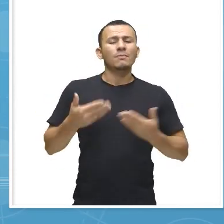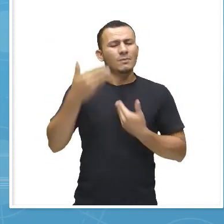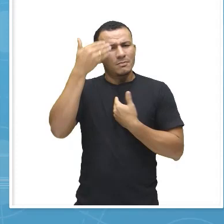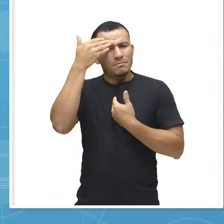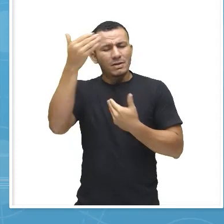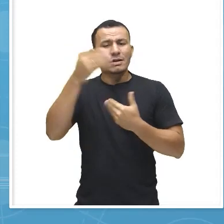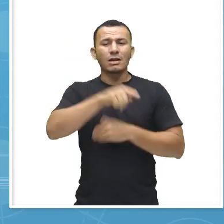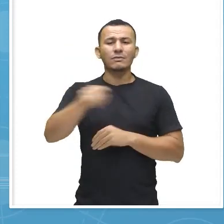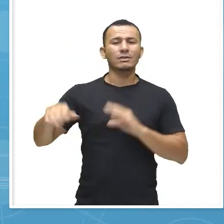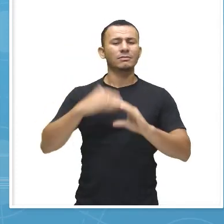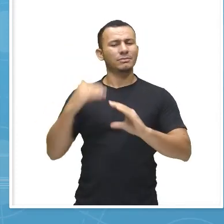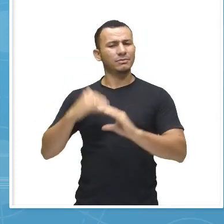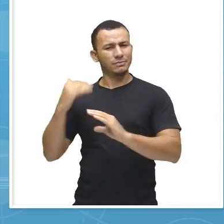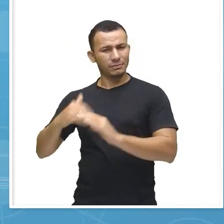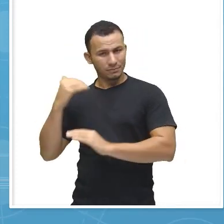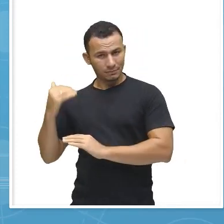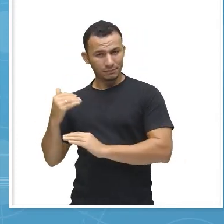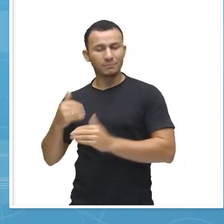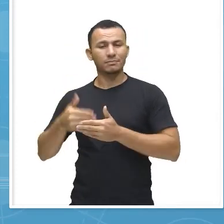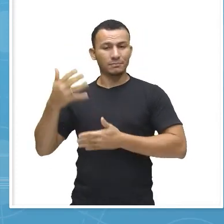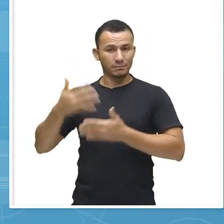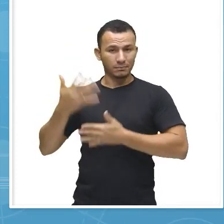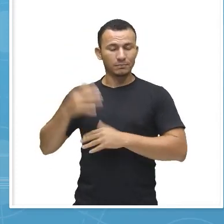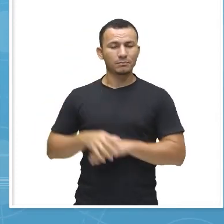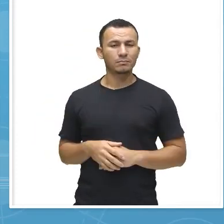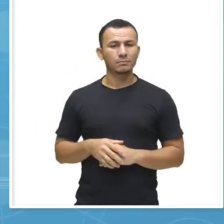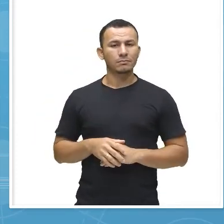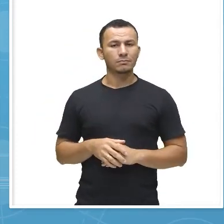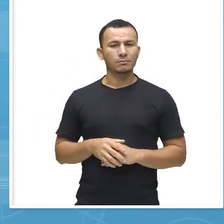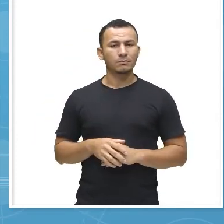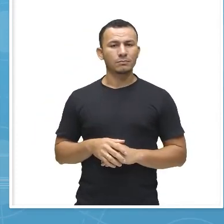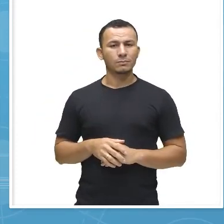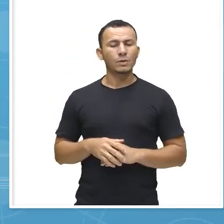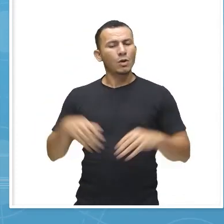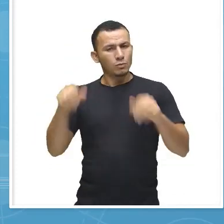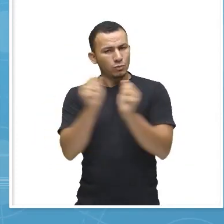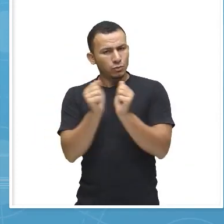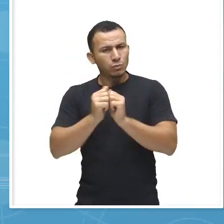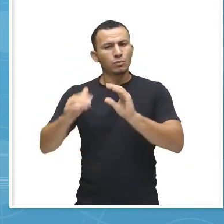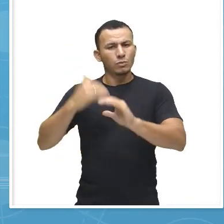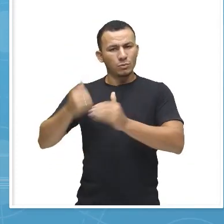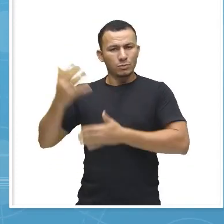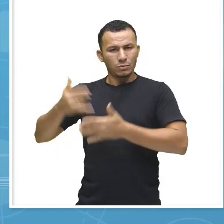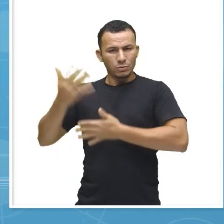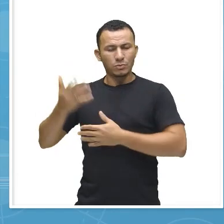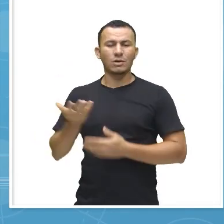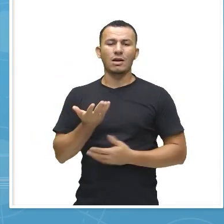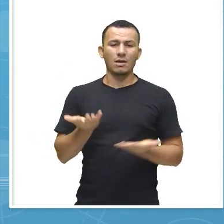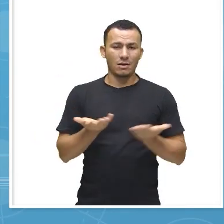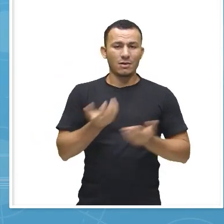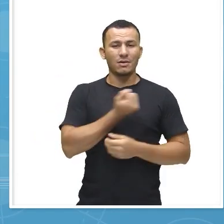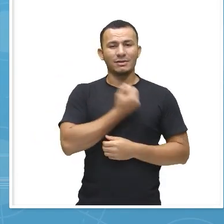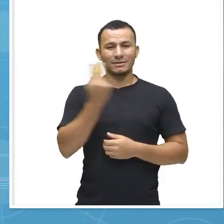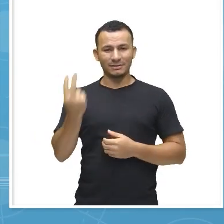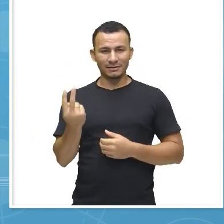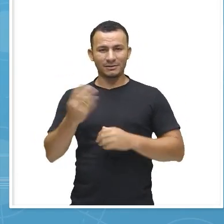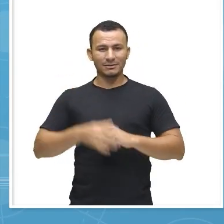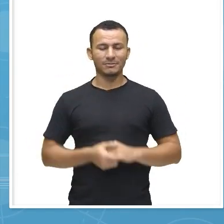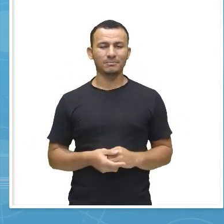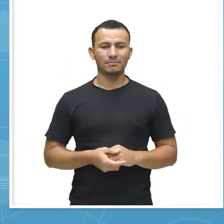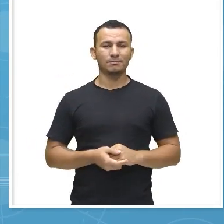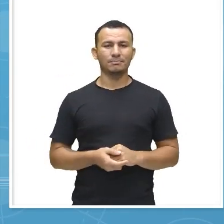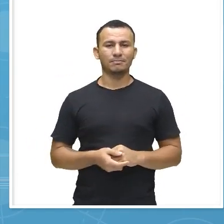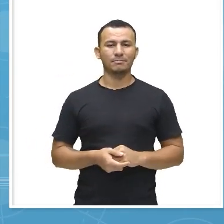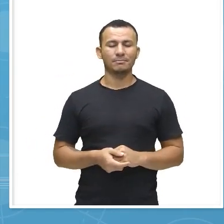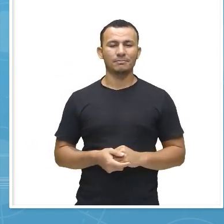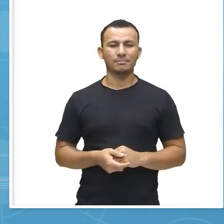obrigada a participação de todos aí, tá bom? Continuem conosco aí no chat e agora nós vamos para a segunda questão.